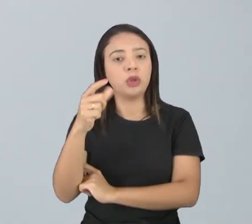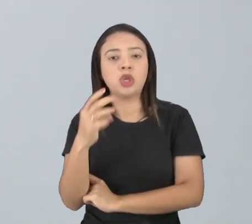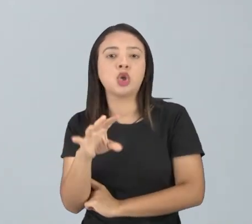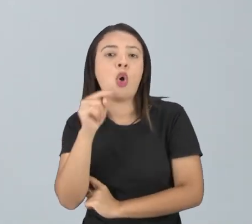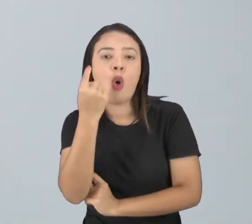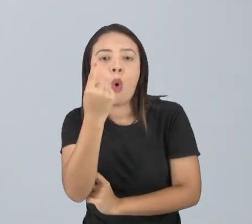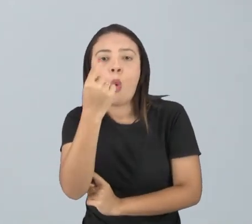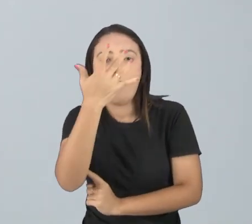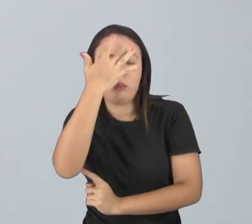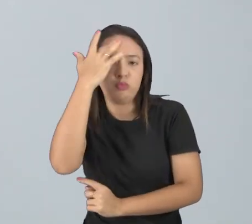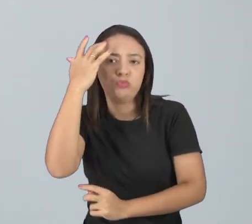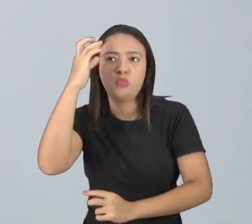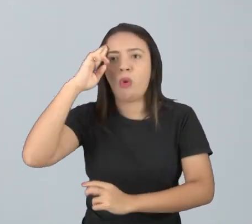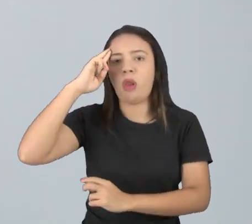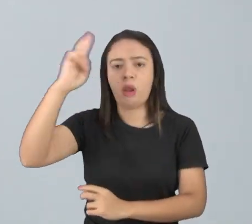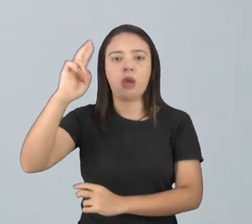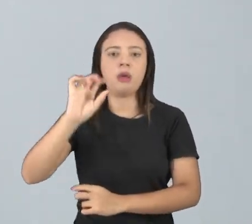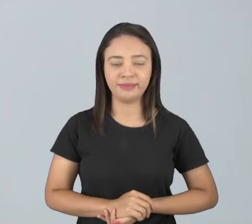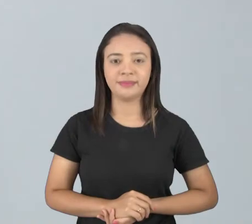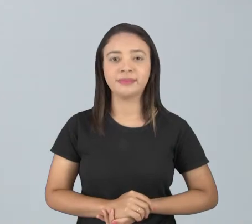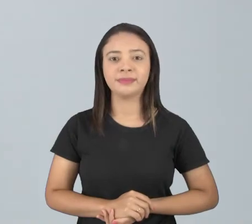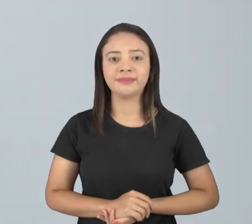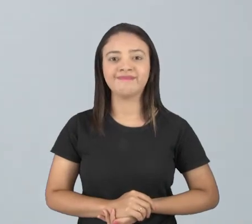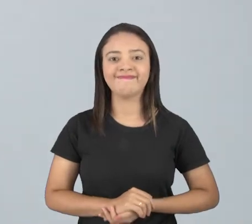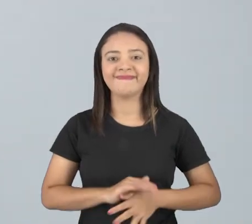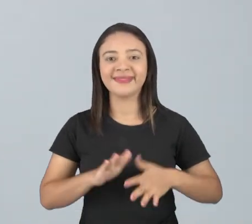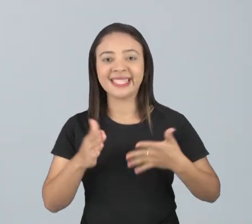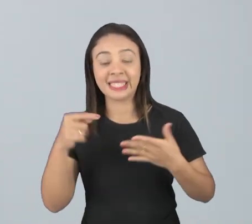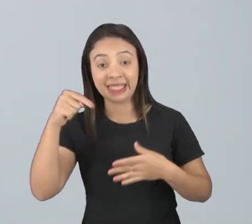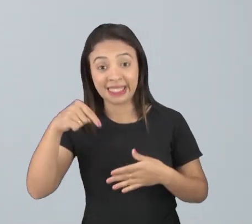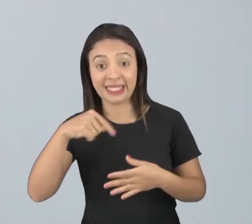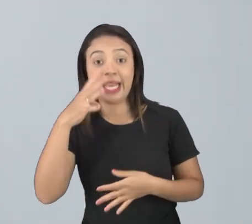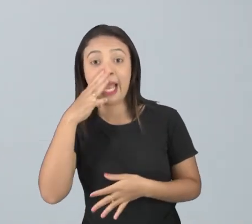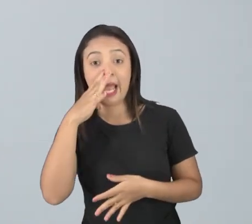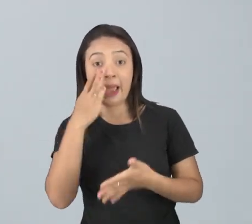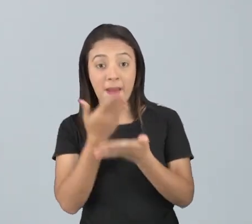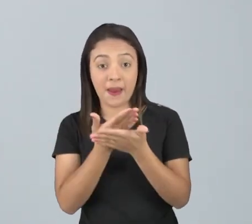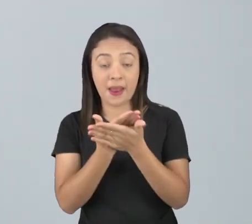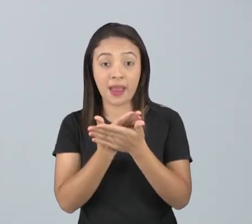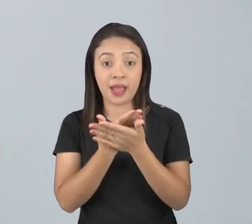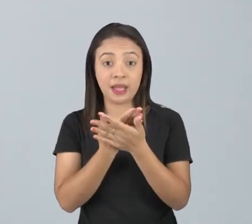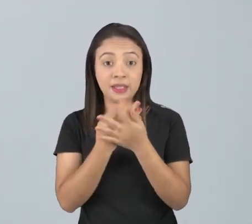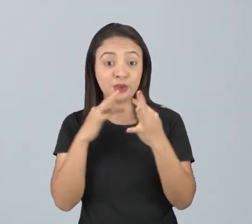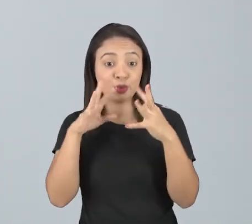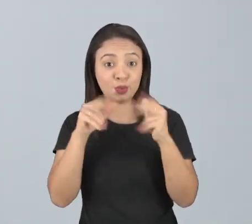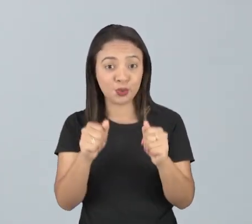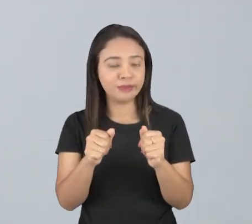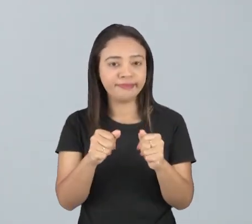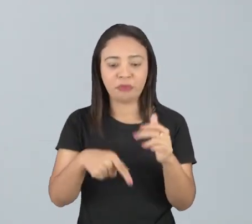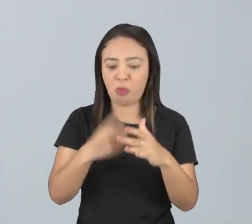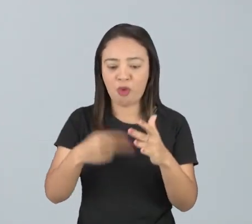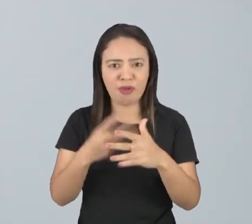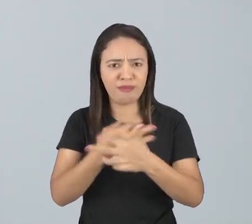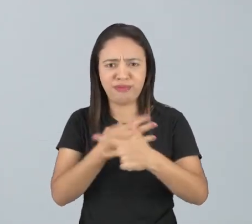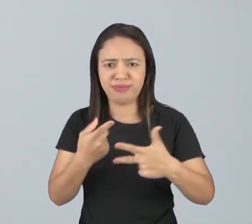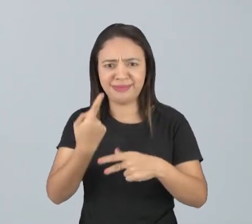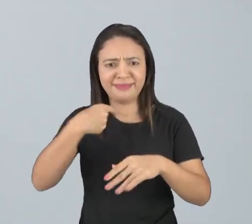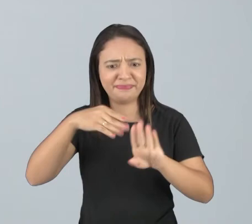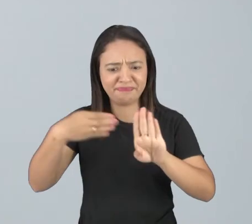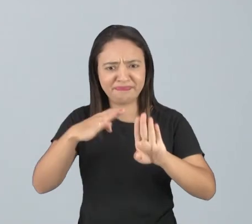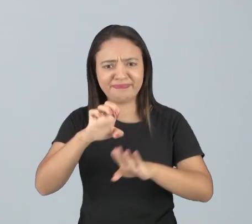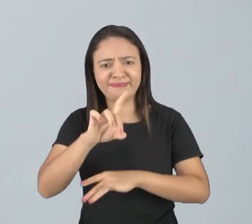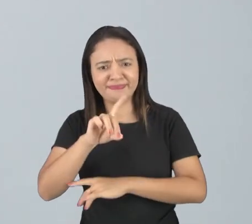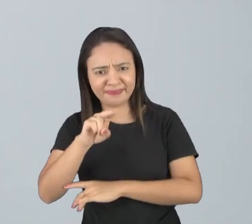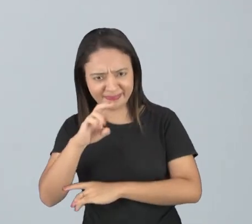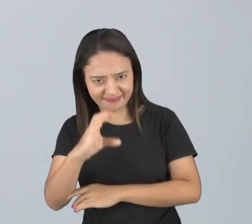ter um líder, uma liderança, certo? Para ter acesso a essa aula na íntegra e quantas vezes quiser, acessem a plataforma do